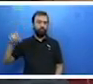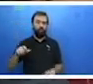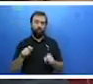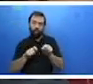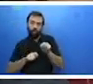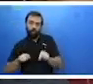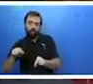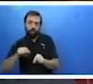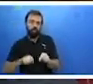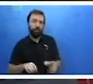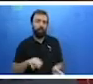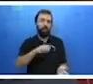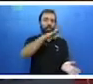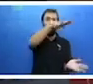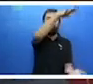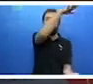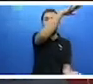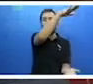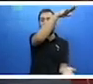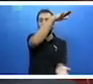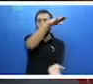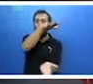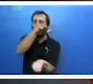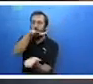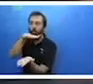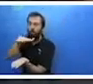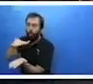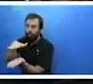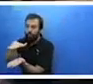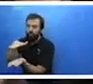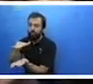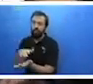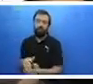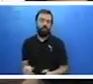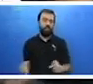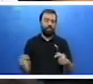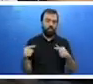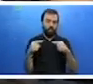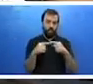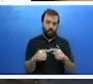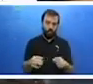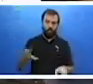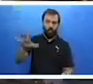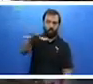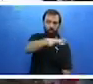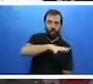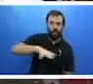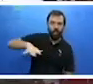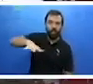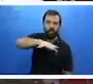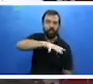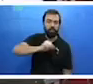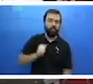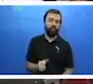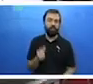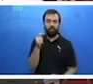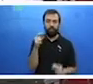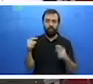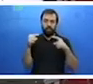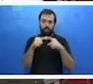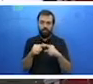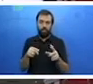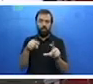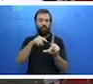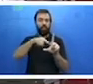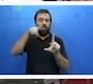para a menor em relação à sua área, olhando o nosso gráfico.